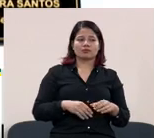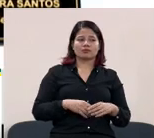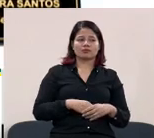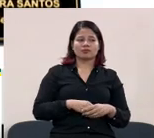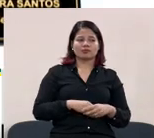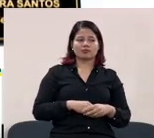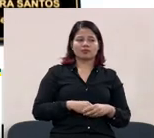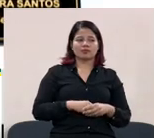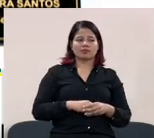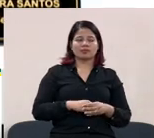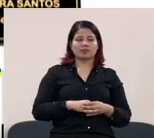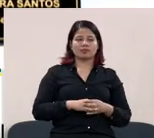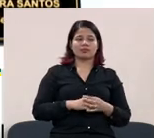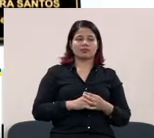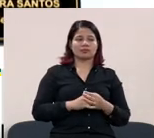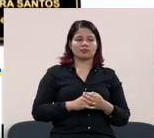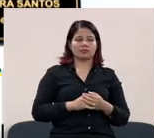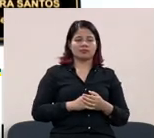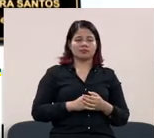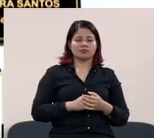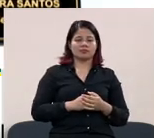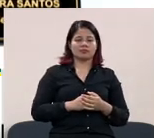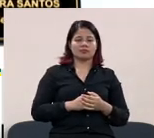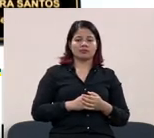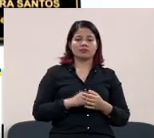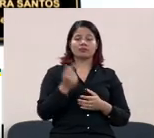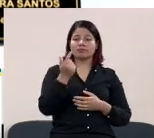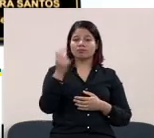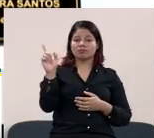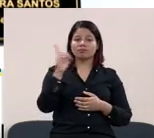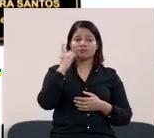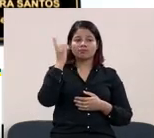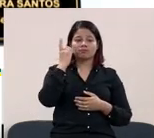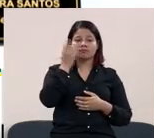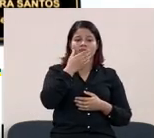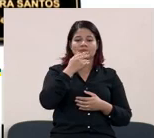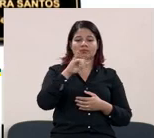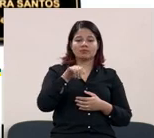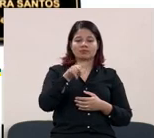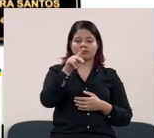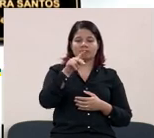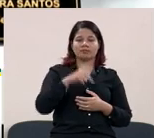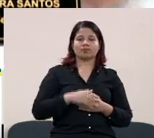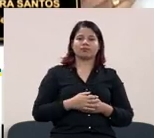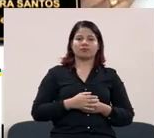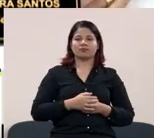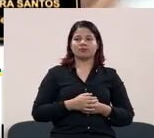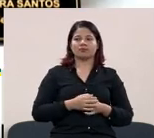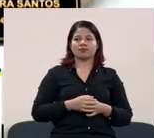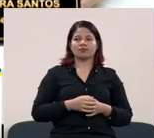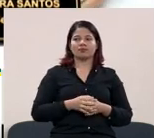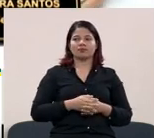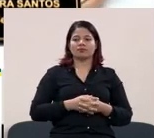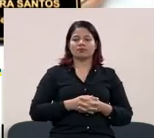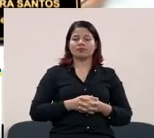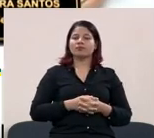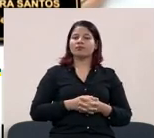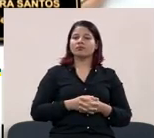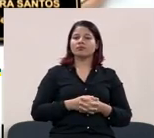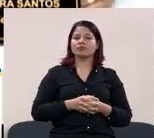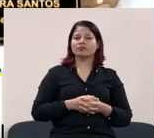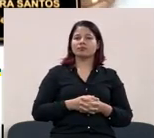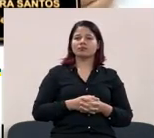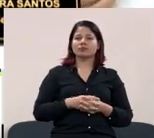Peço ao deputado Oliveira Santos que chame o próximo orador escrito. Próximo orador, deputado Jaime Pérez. Deputado Jaime Pérez, 5 minutos regimentais,